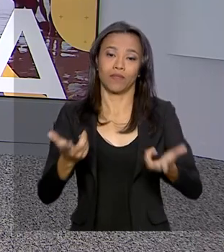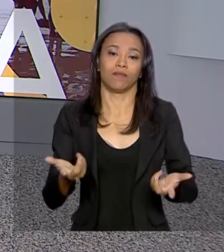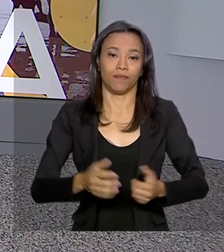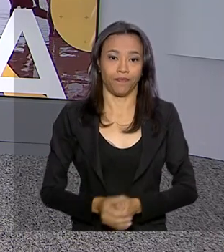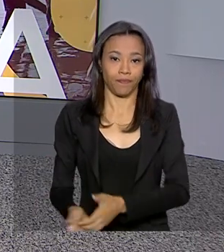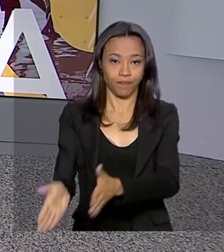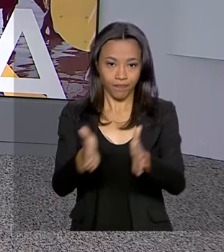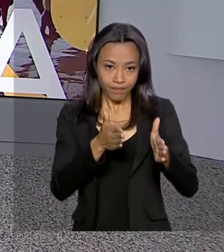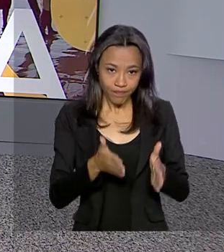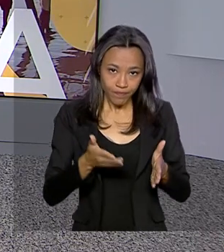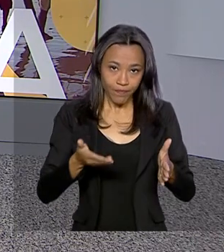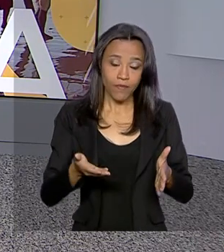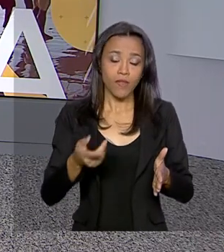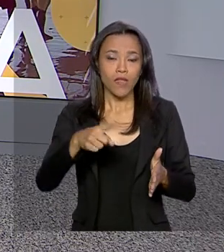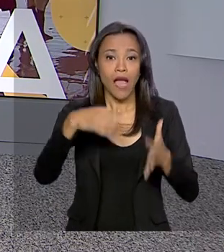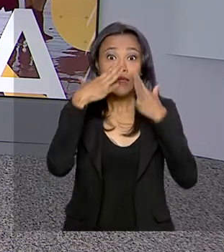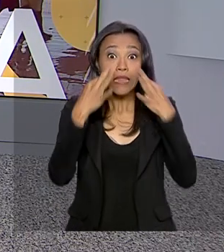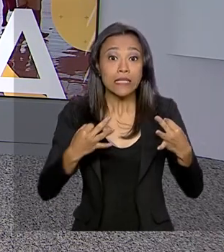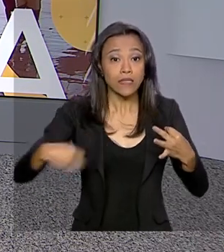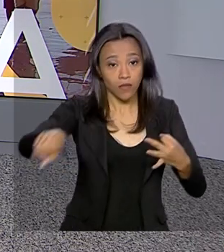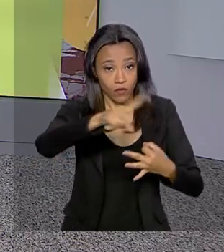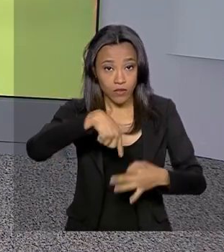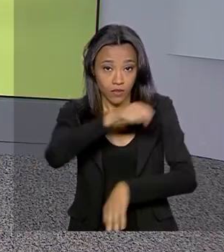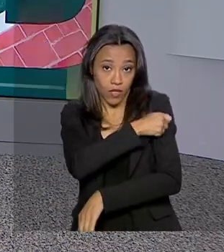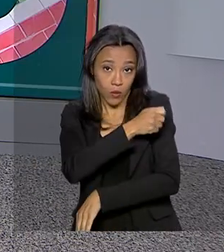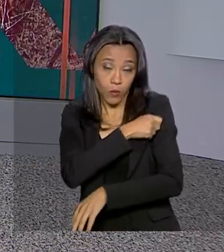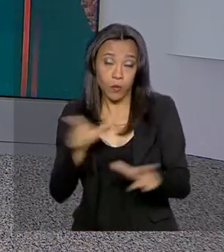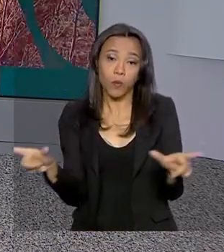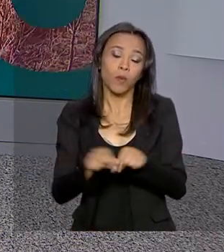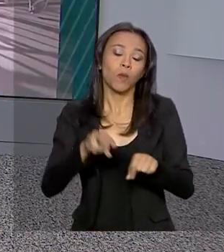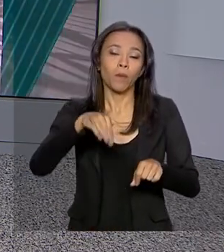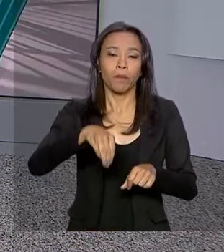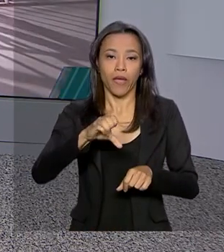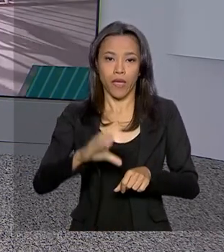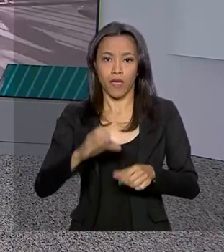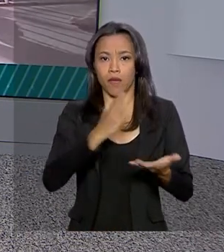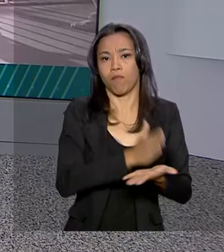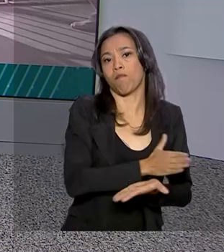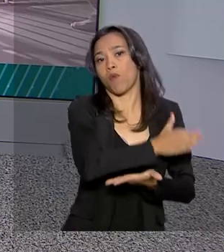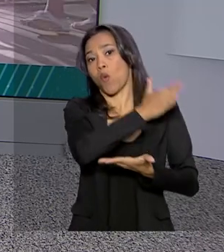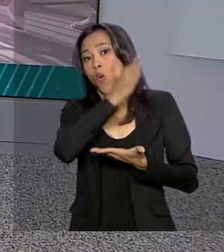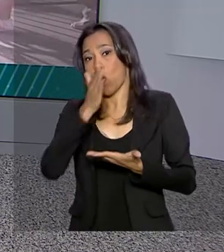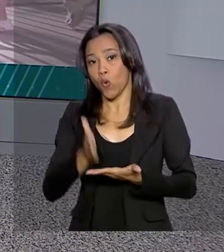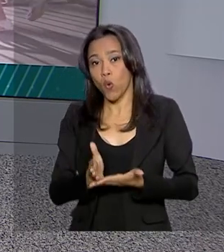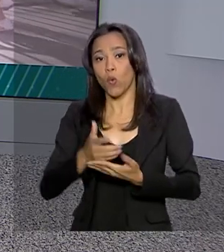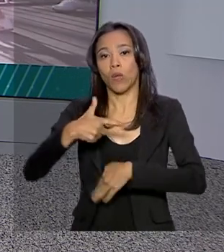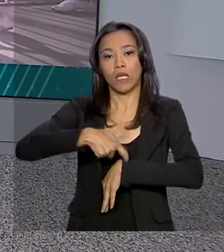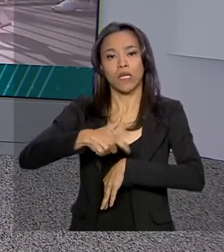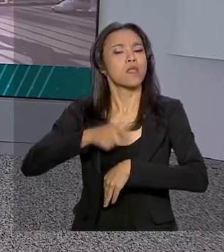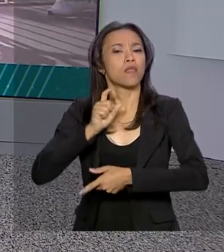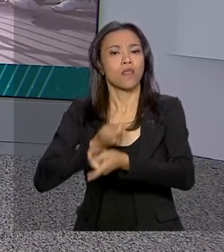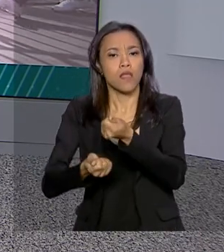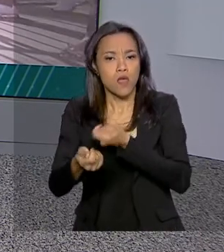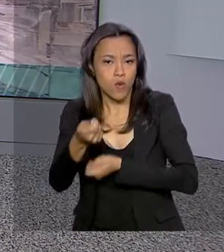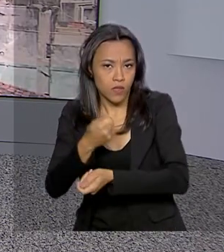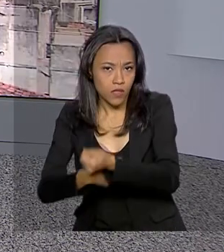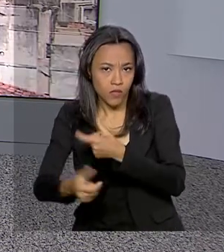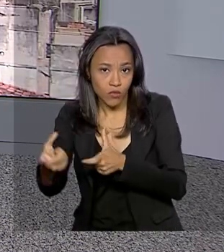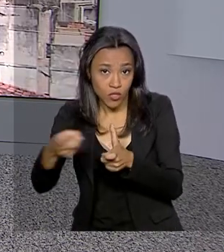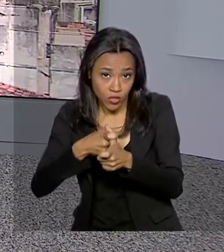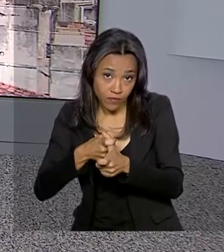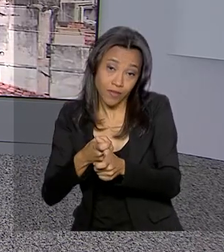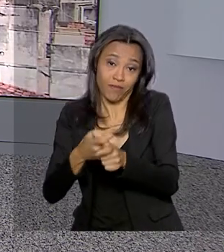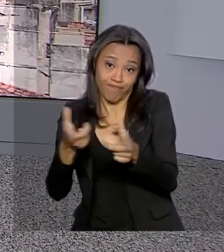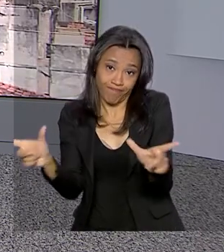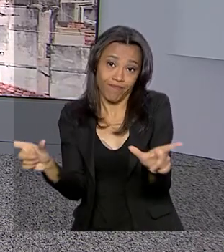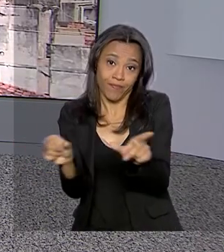E atenção estudantes, o Ministério da Educação prorrogou o prazo para a renegociação de dívidas com o FIES. Vamos ao Rio de